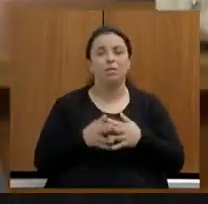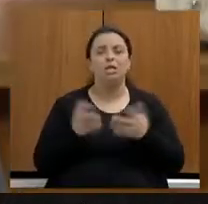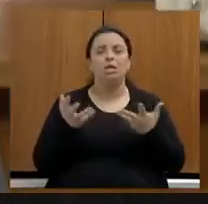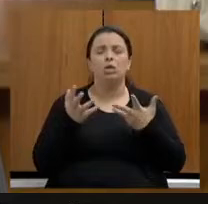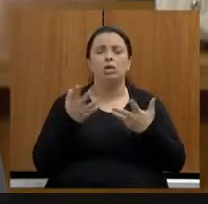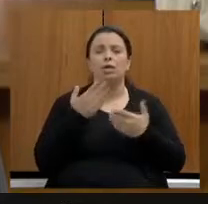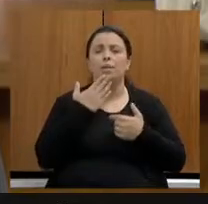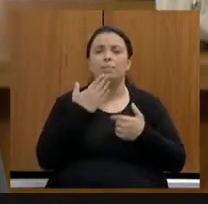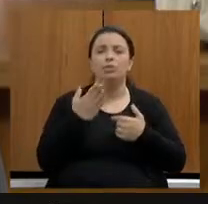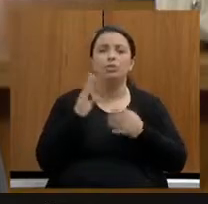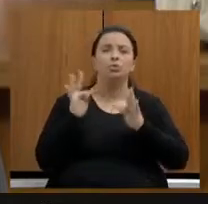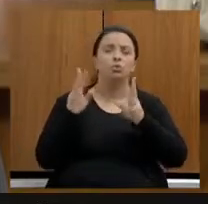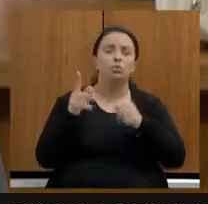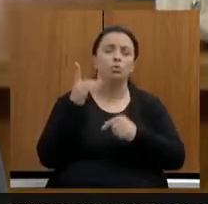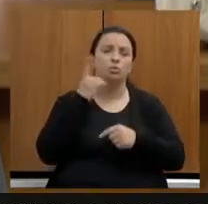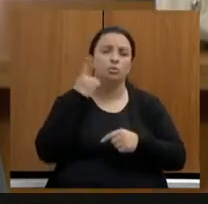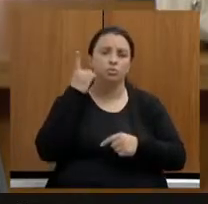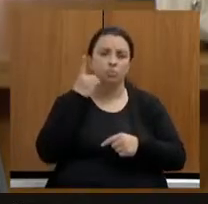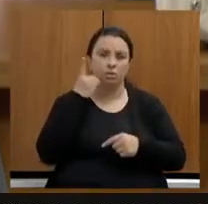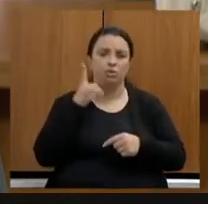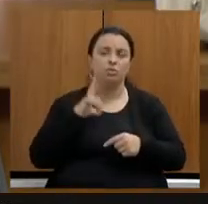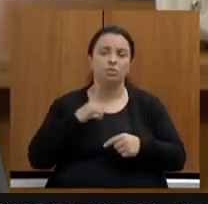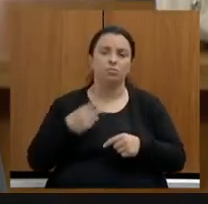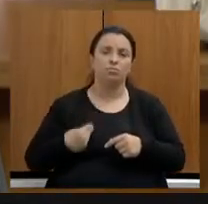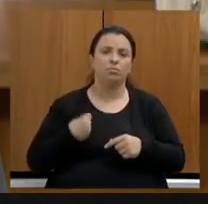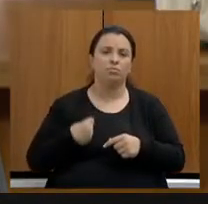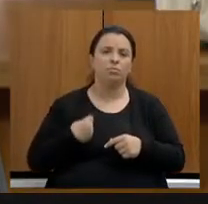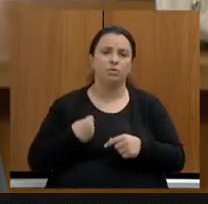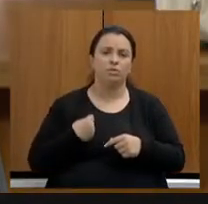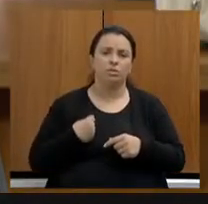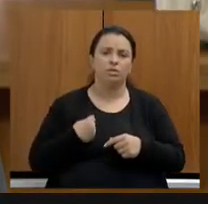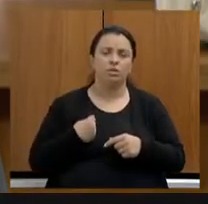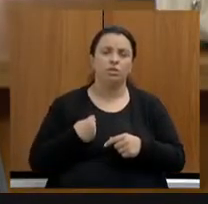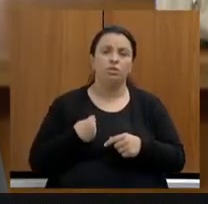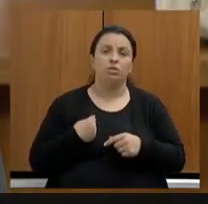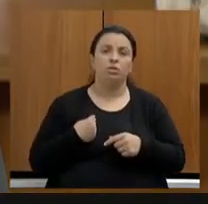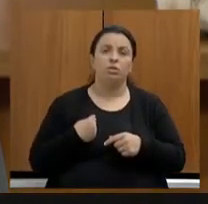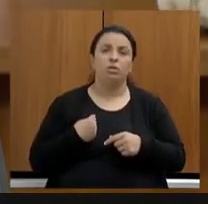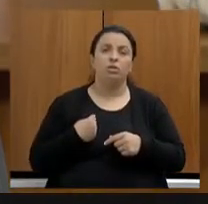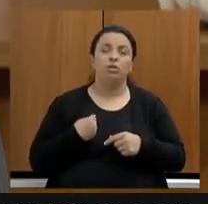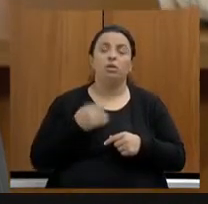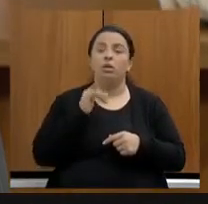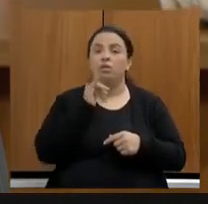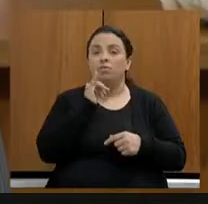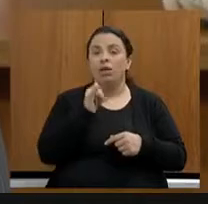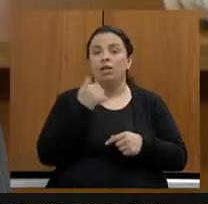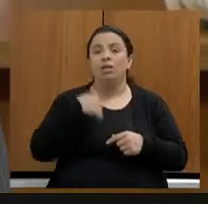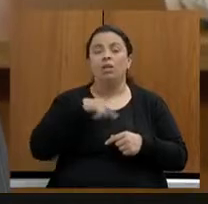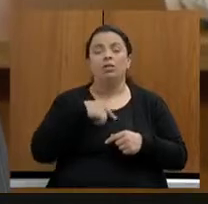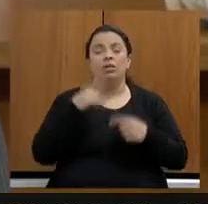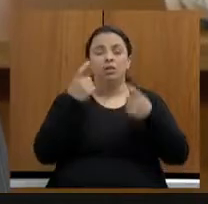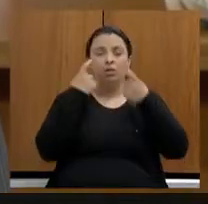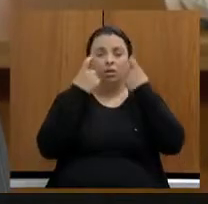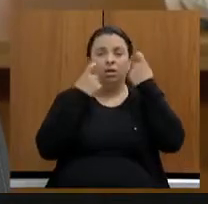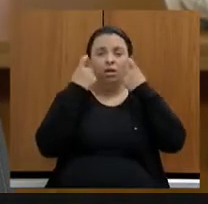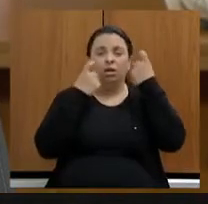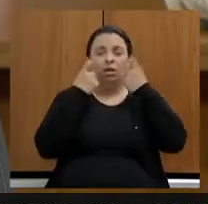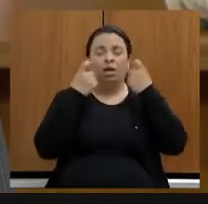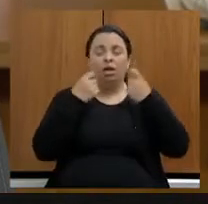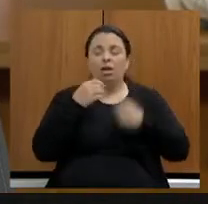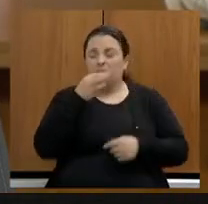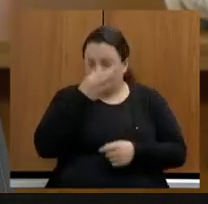pedido é que aqui estão é da nossa grande preocupação deputado Carlos Pimenta com